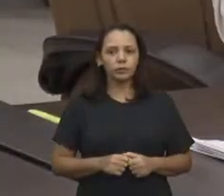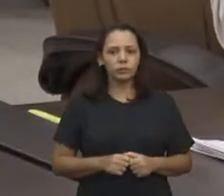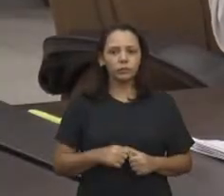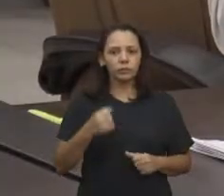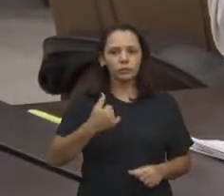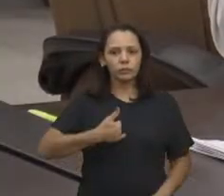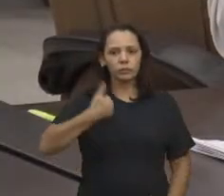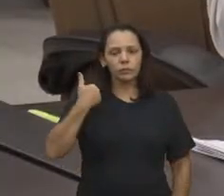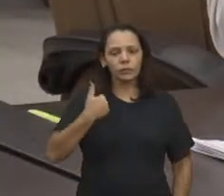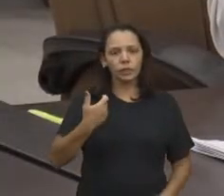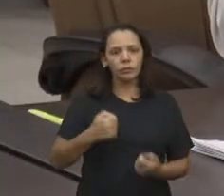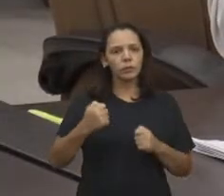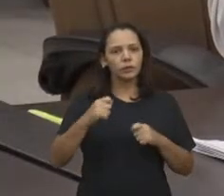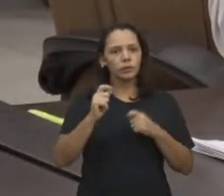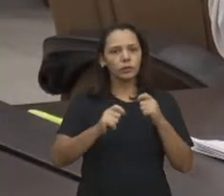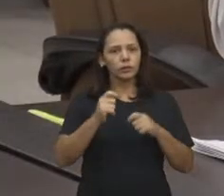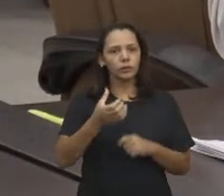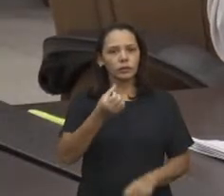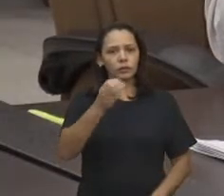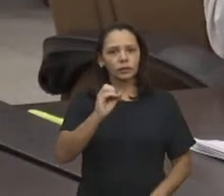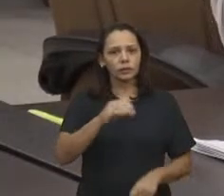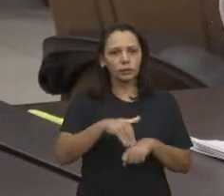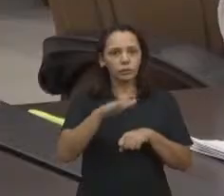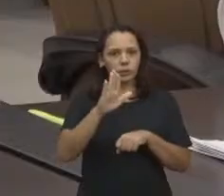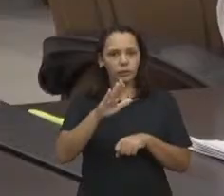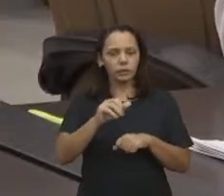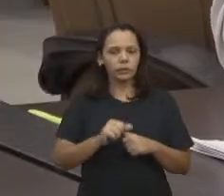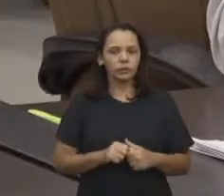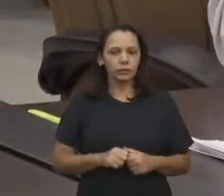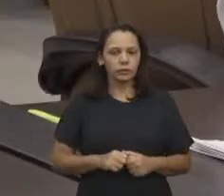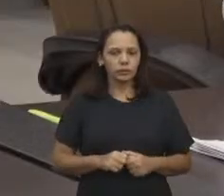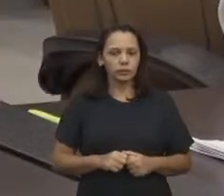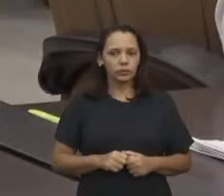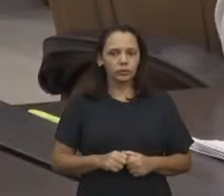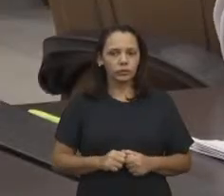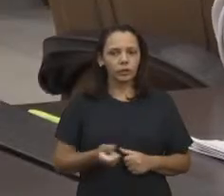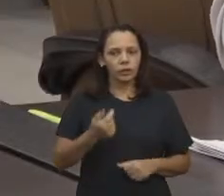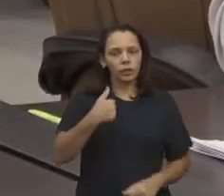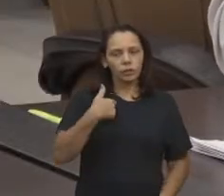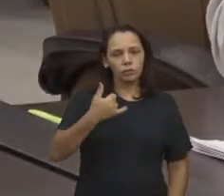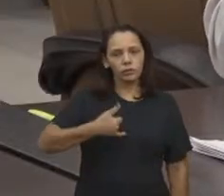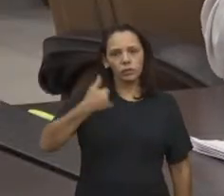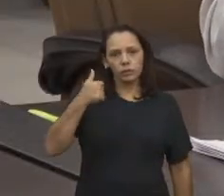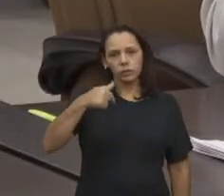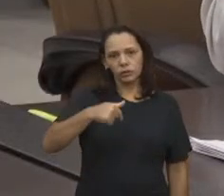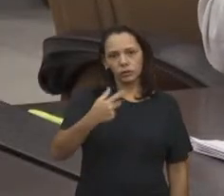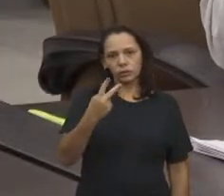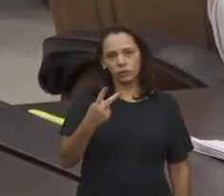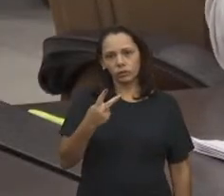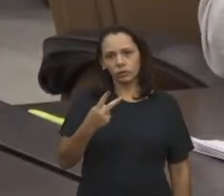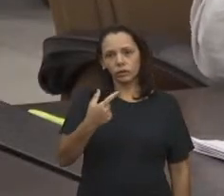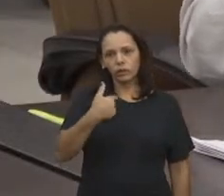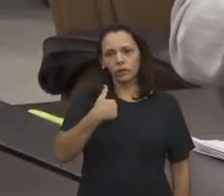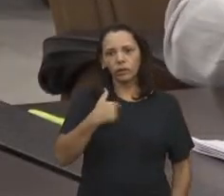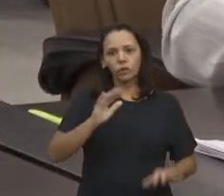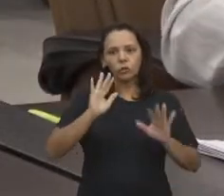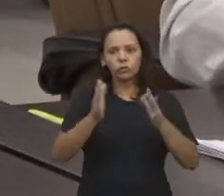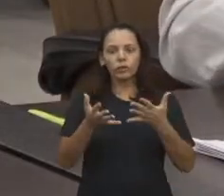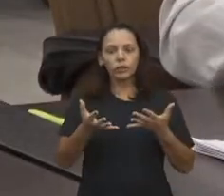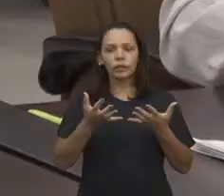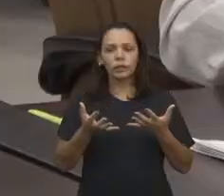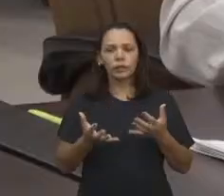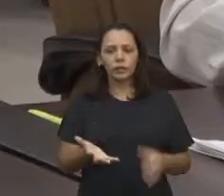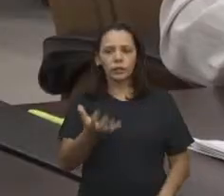antes de 60 anos. Então, passou de 60 anos. Eu estou com 72, então eu gostaria já de